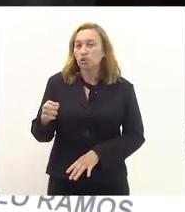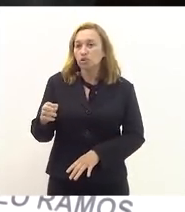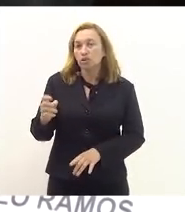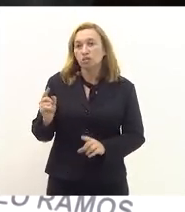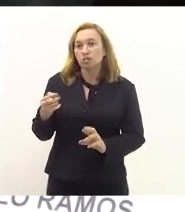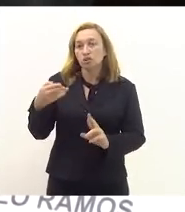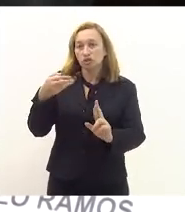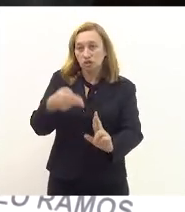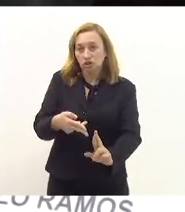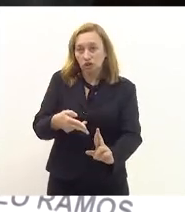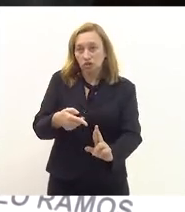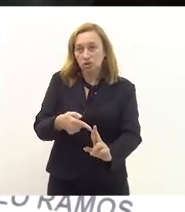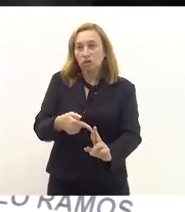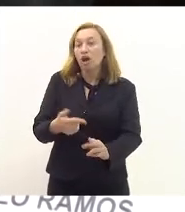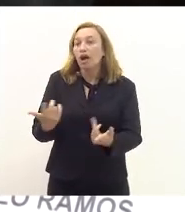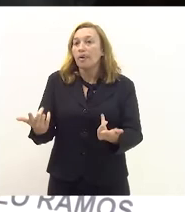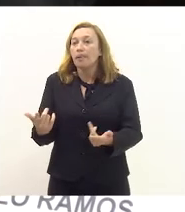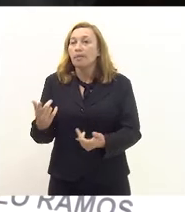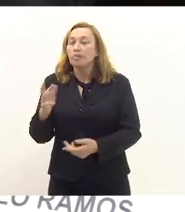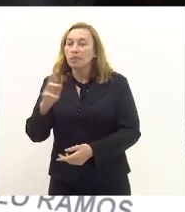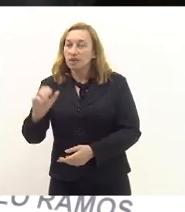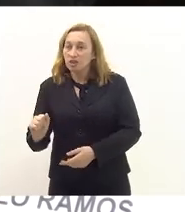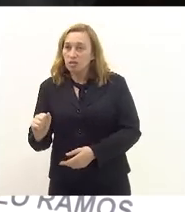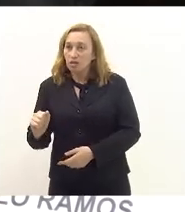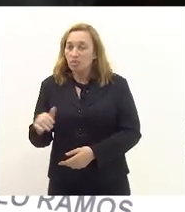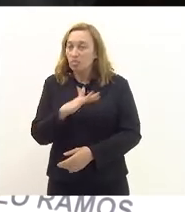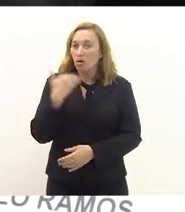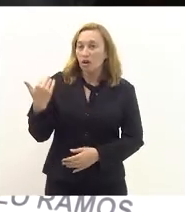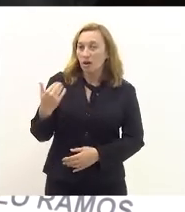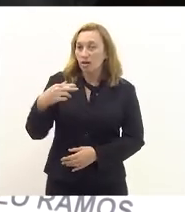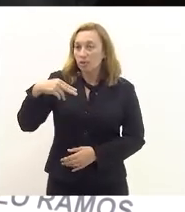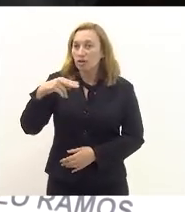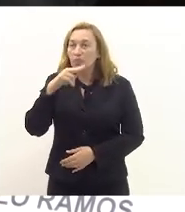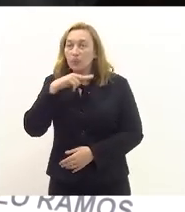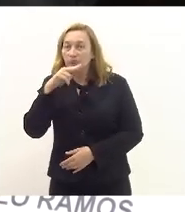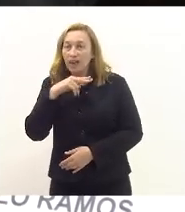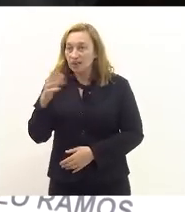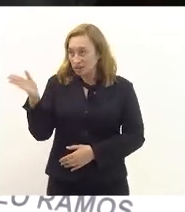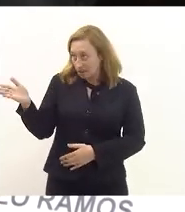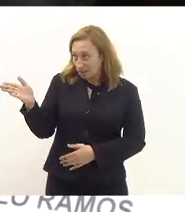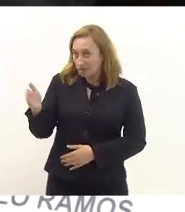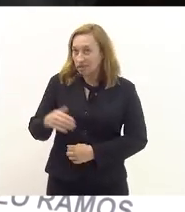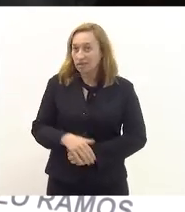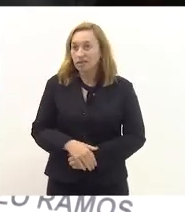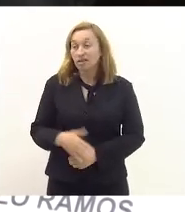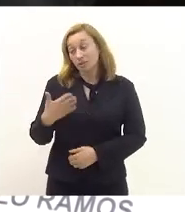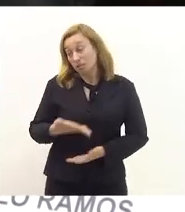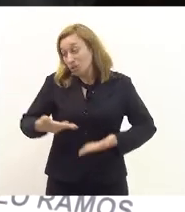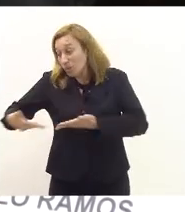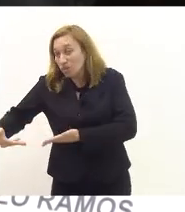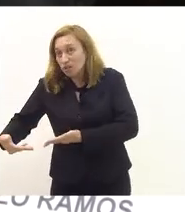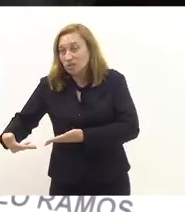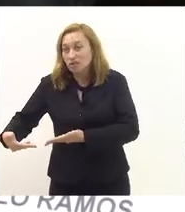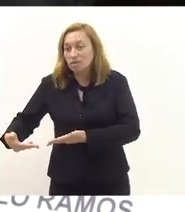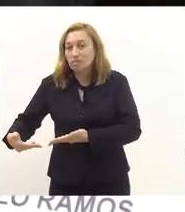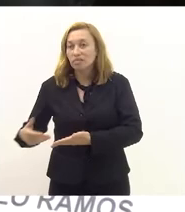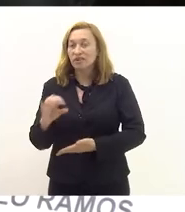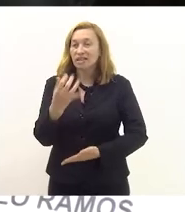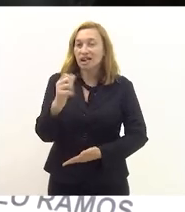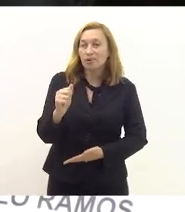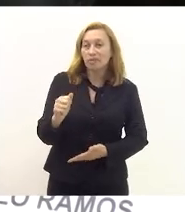Brizola morreu e o neto dele, que está aqui, o Brizola Neto, me convidou para fazer a campanha